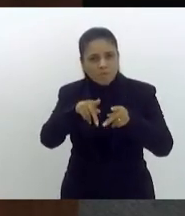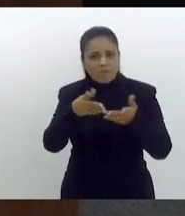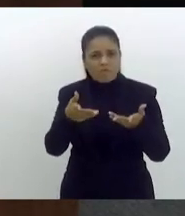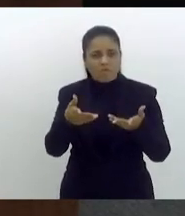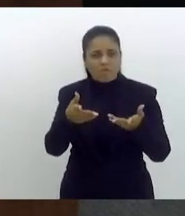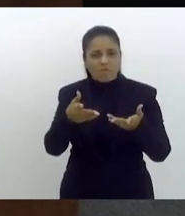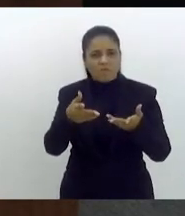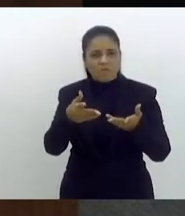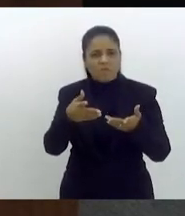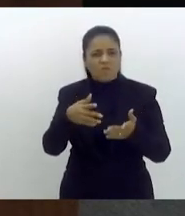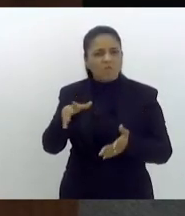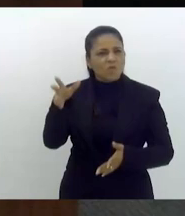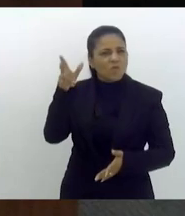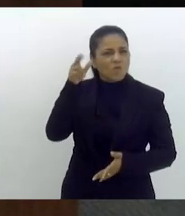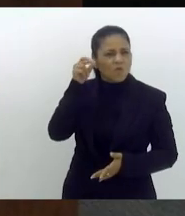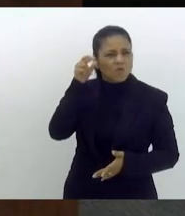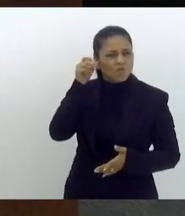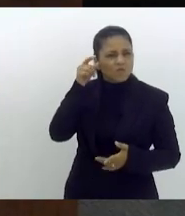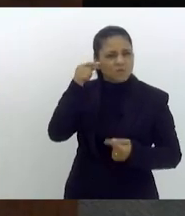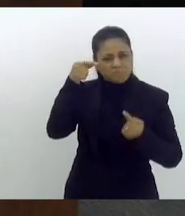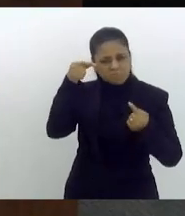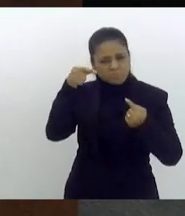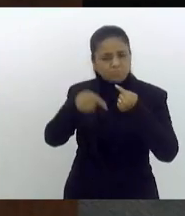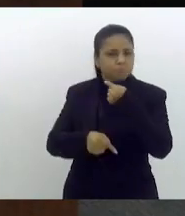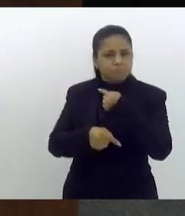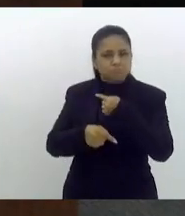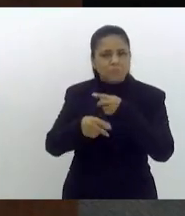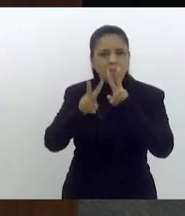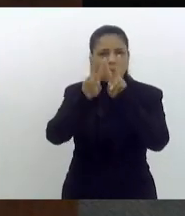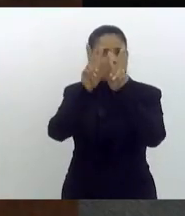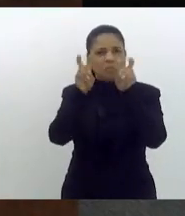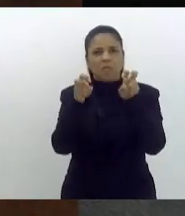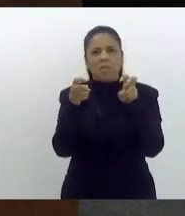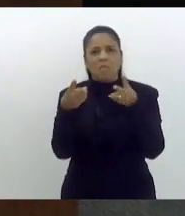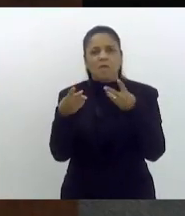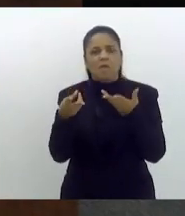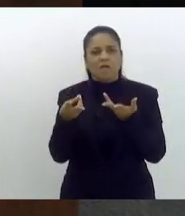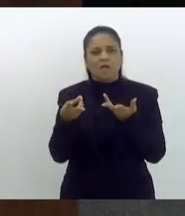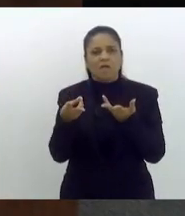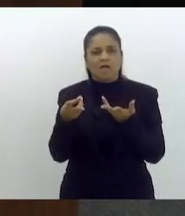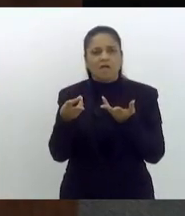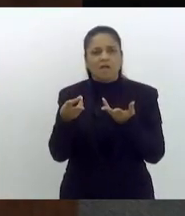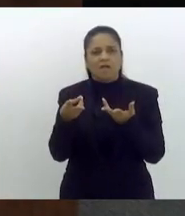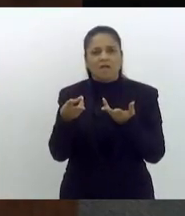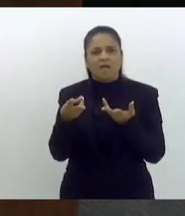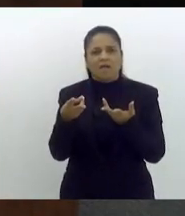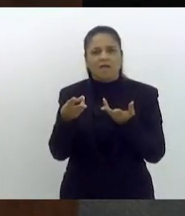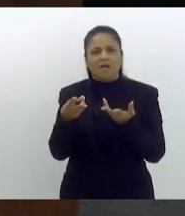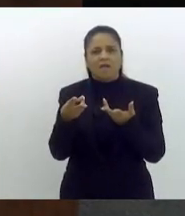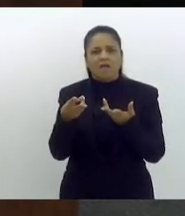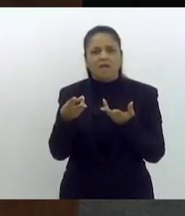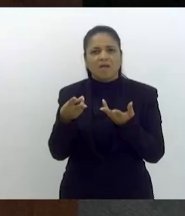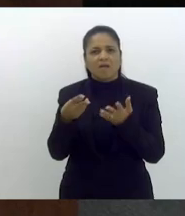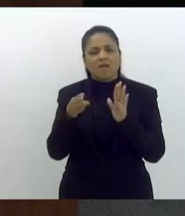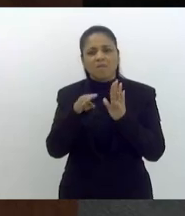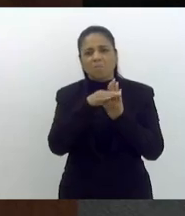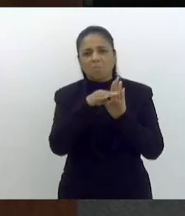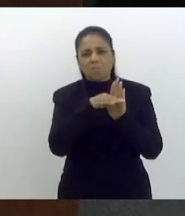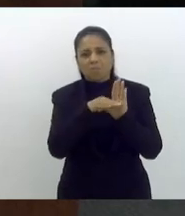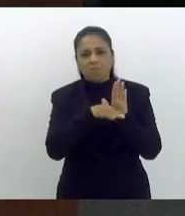fugindo até do assunto Inicial que se temos que nós temos em